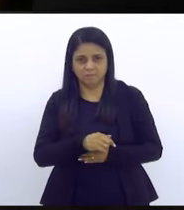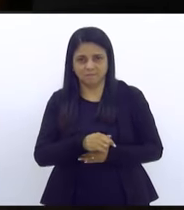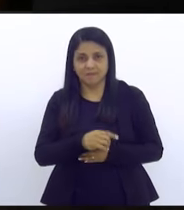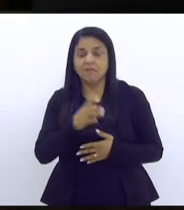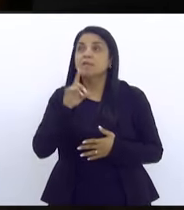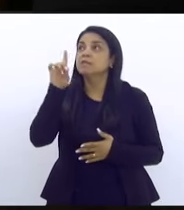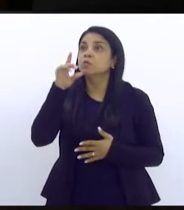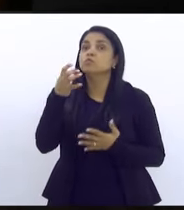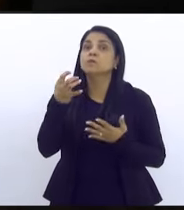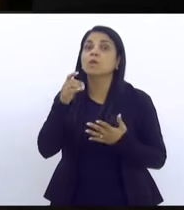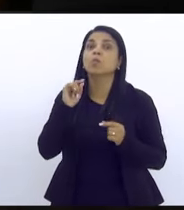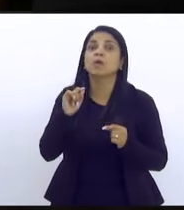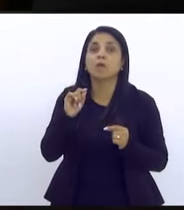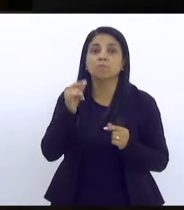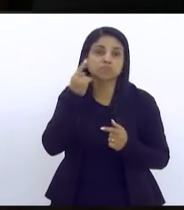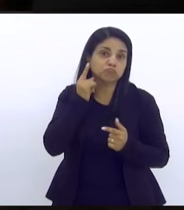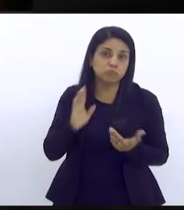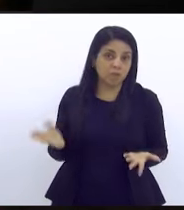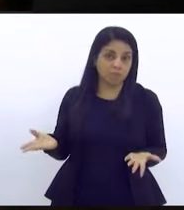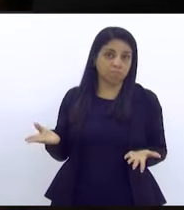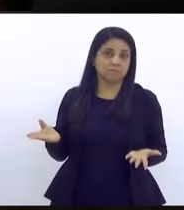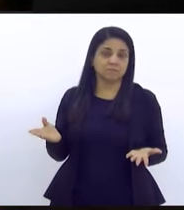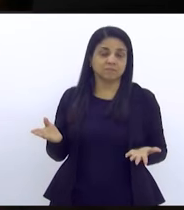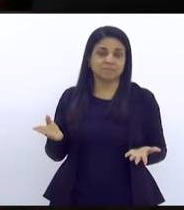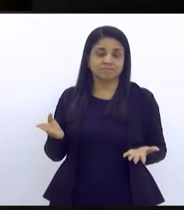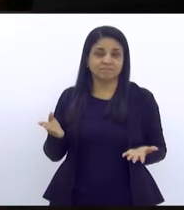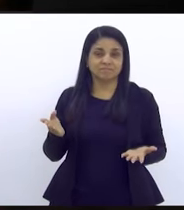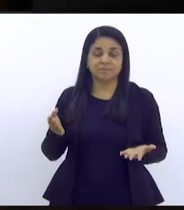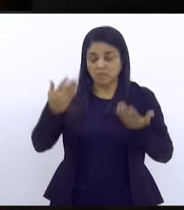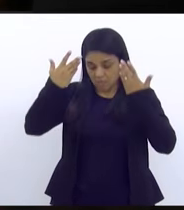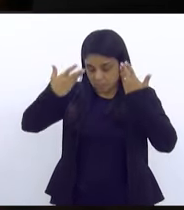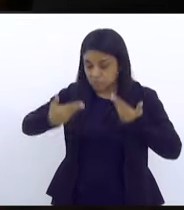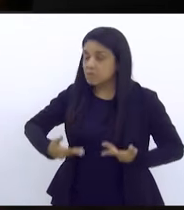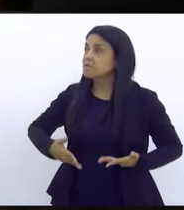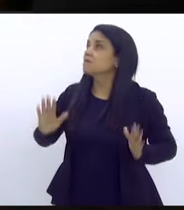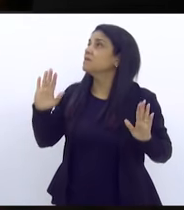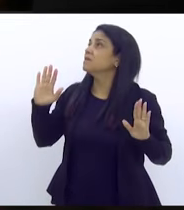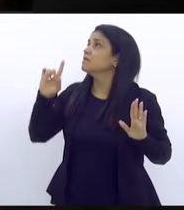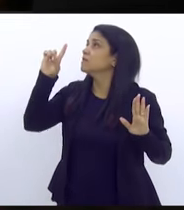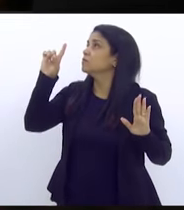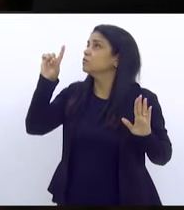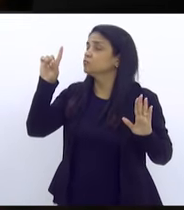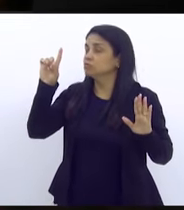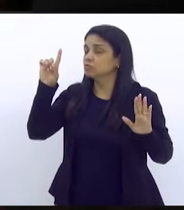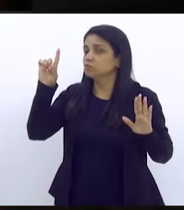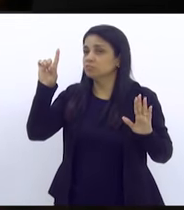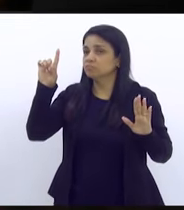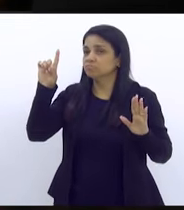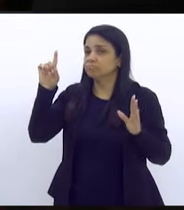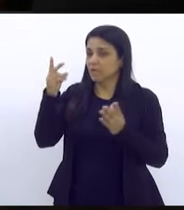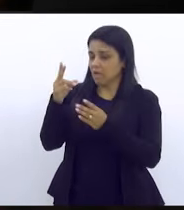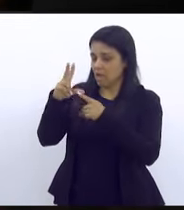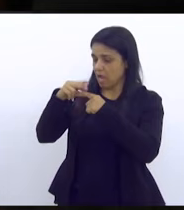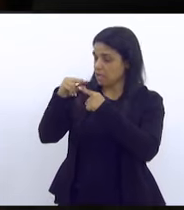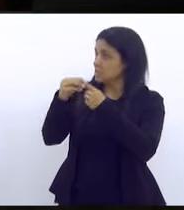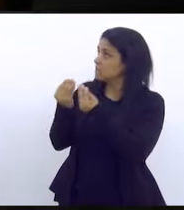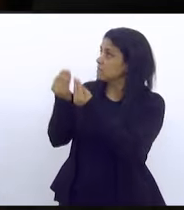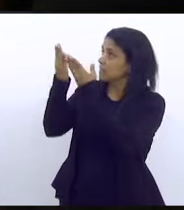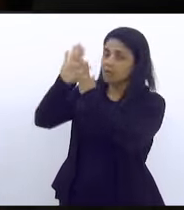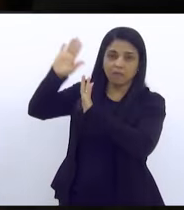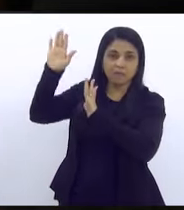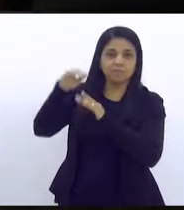quer? Não sei, a gente não sabe. É só dizer: eis-me aqui, pega a caneta, entrega para